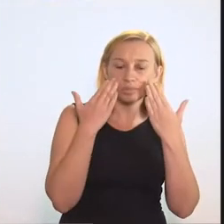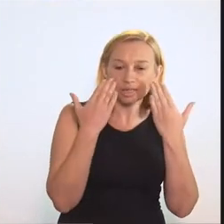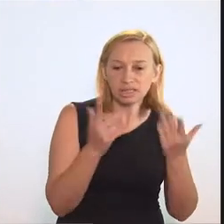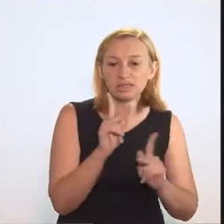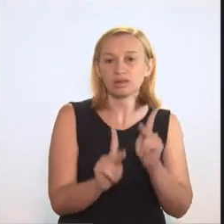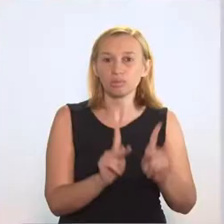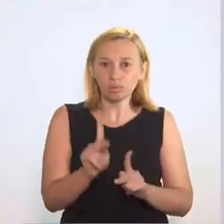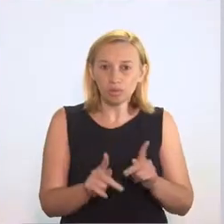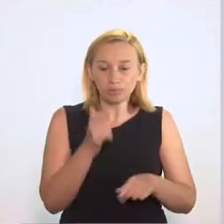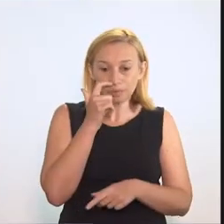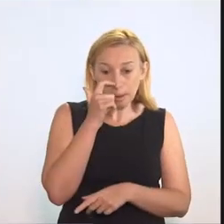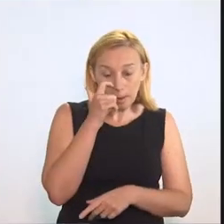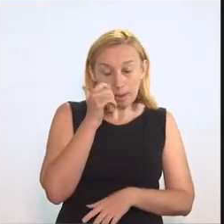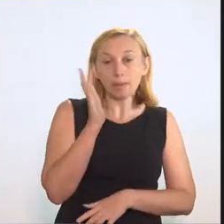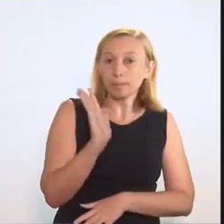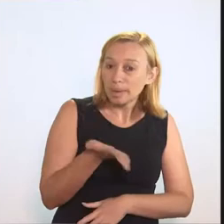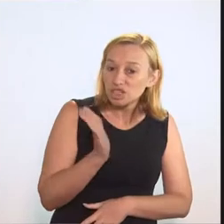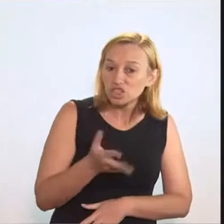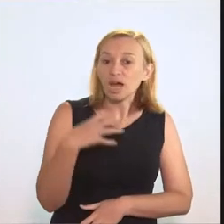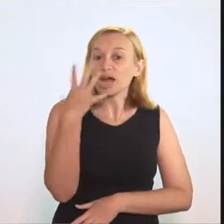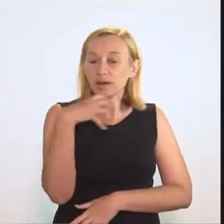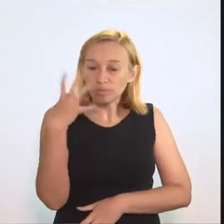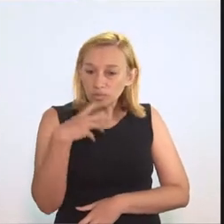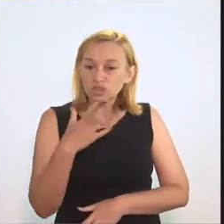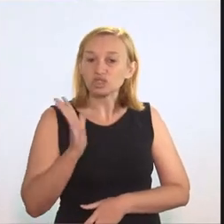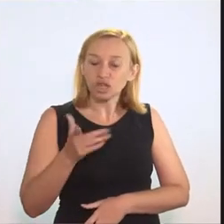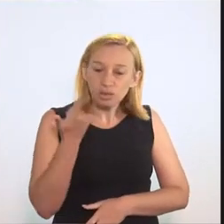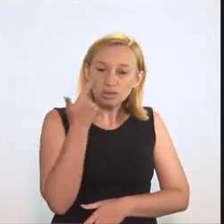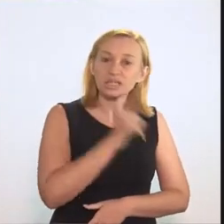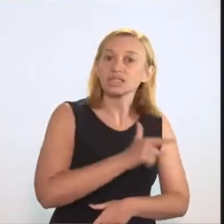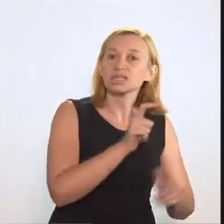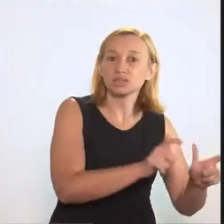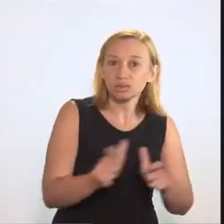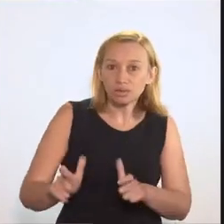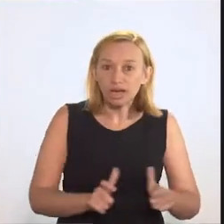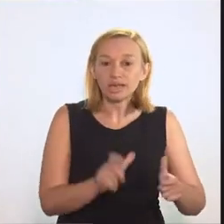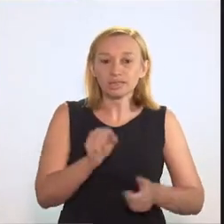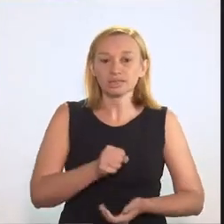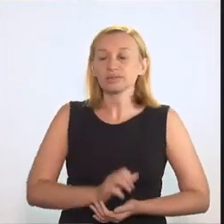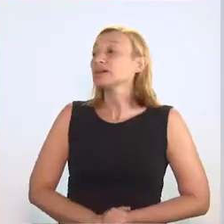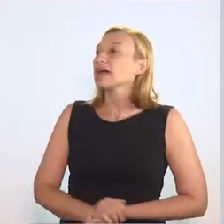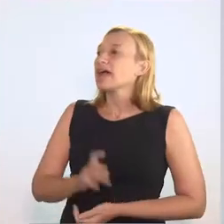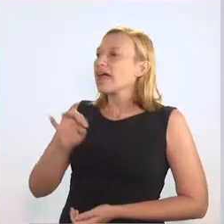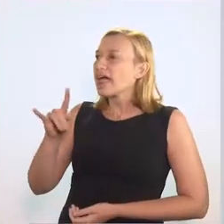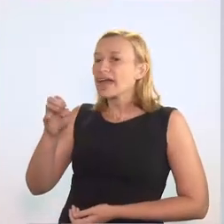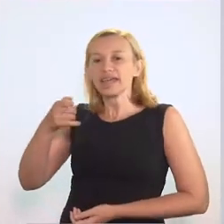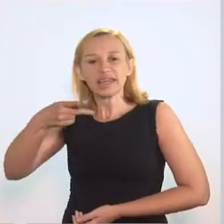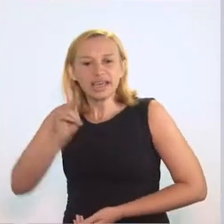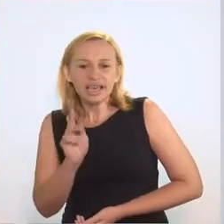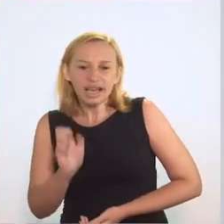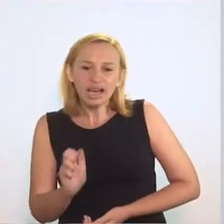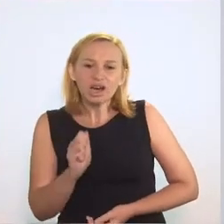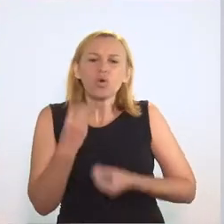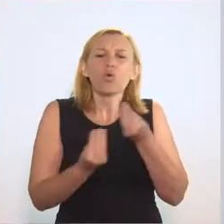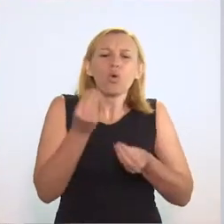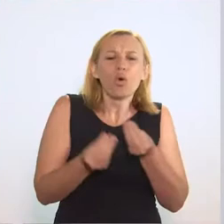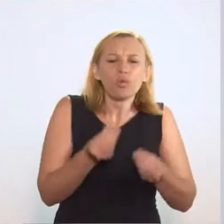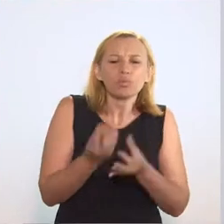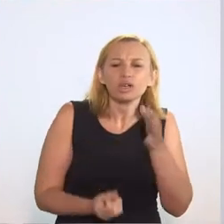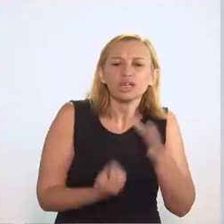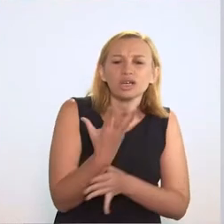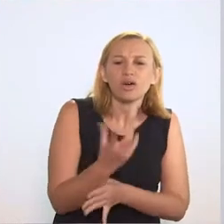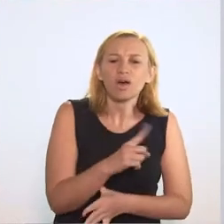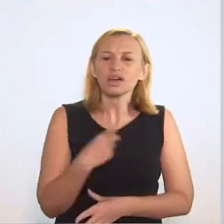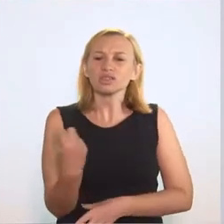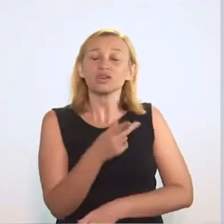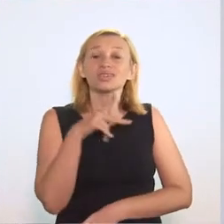público. Certo. Mas na música elas já estão conquistando esse espaço. Né? Érica, vem para o papo. Como é que surgiu